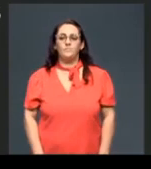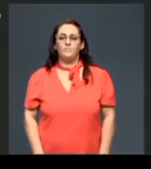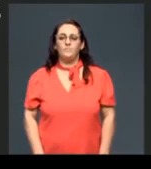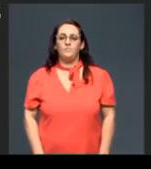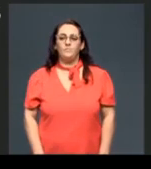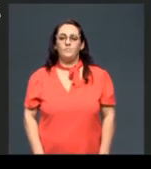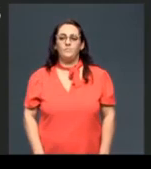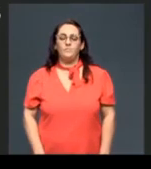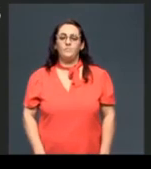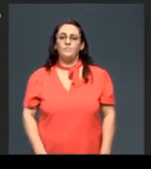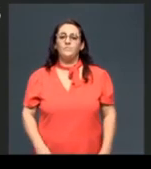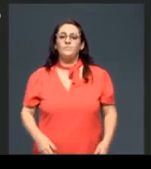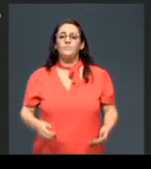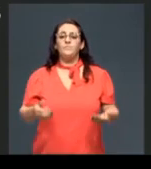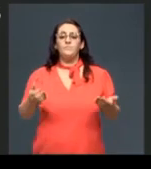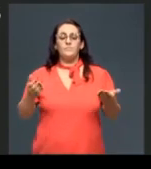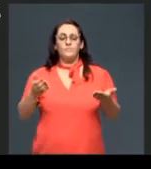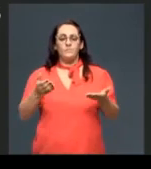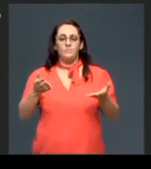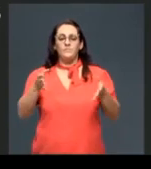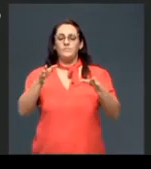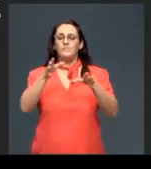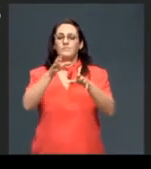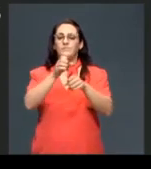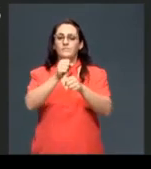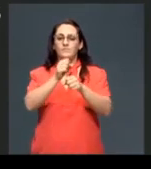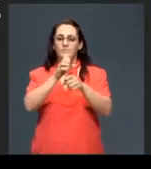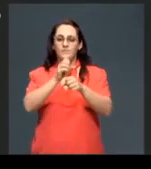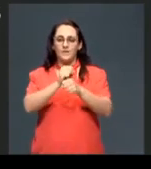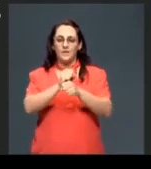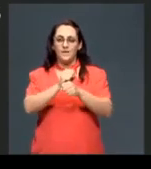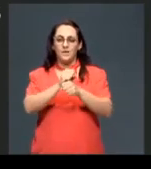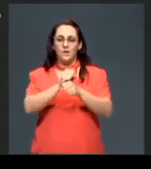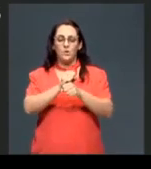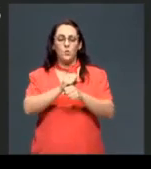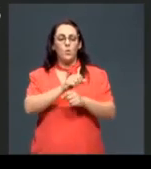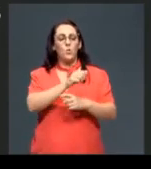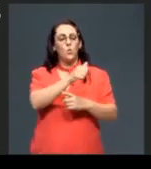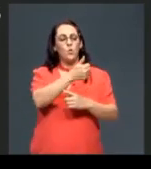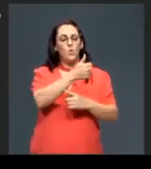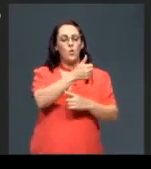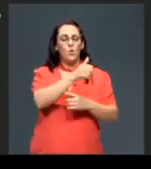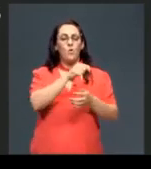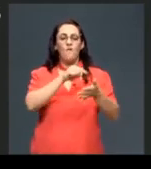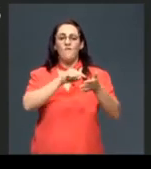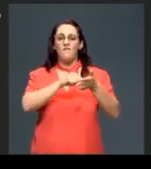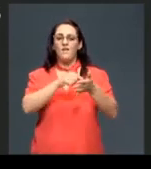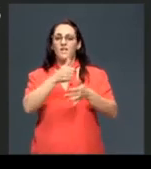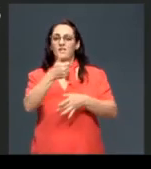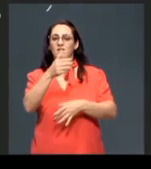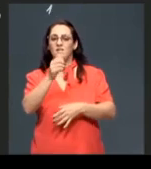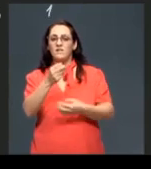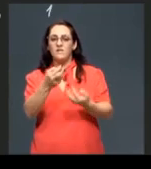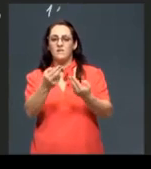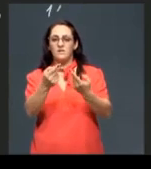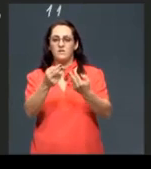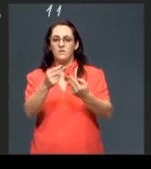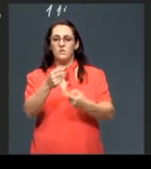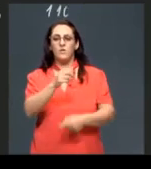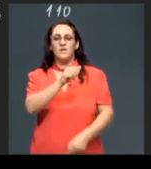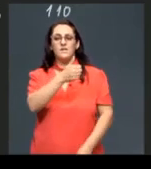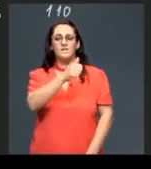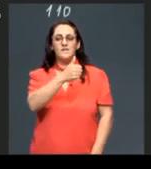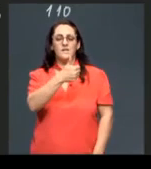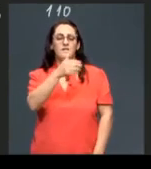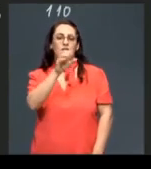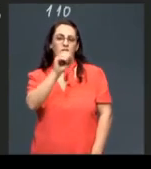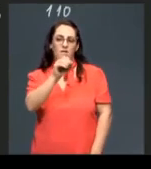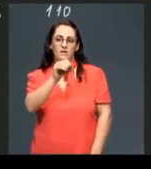11 vezes 10 vão dar 110, e eu vou passar 110.